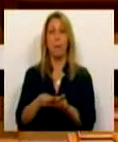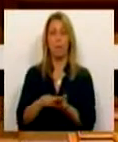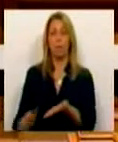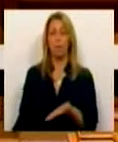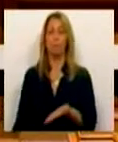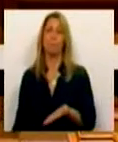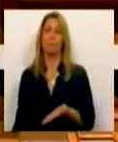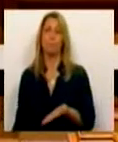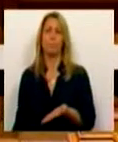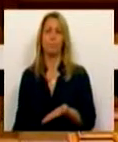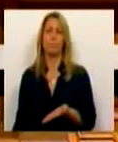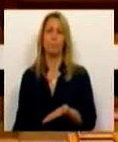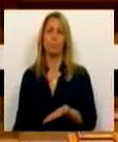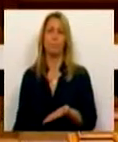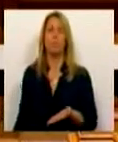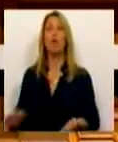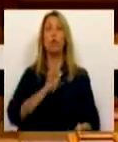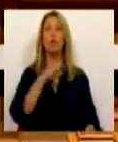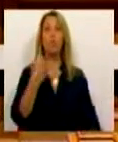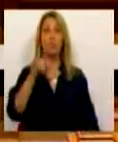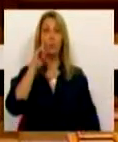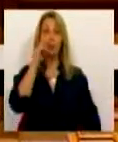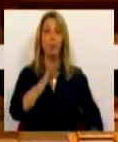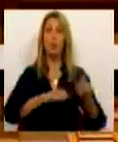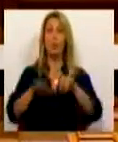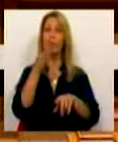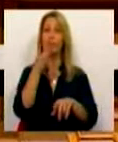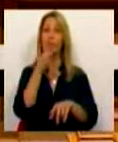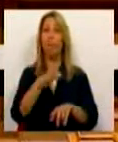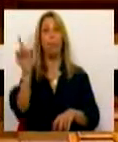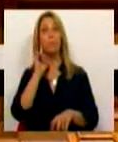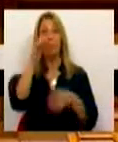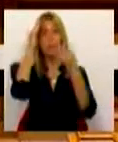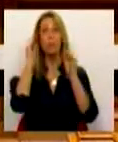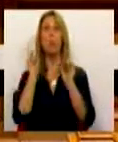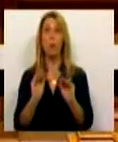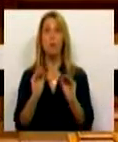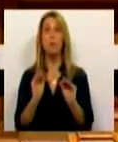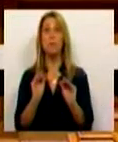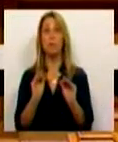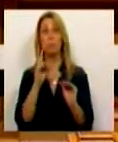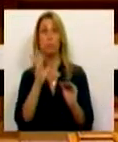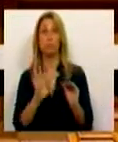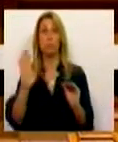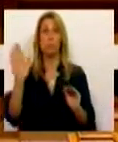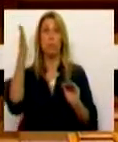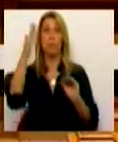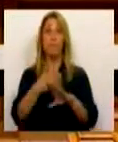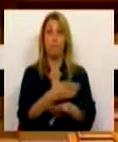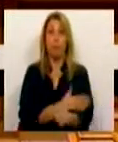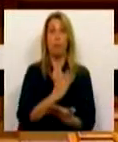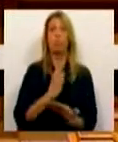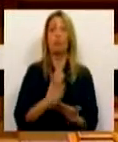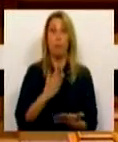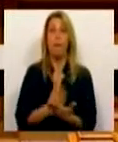Sr. Presidente, senhoras e senhores deputados, a valorização do ensino, de modo particular o pré-escolar, é